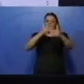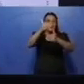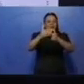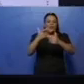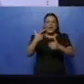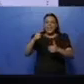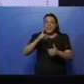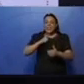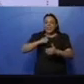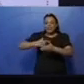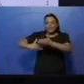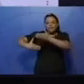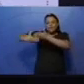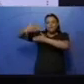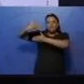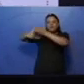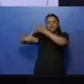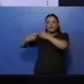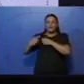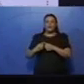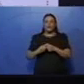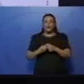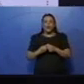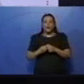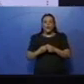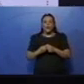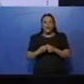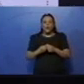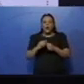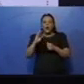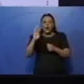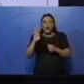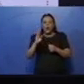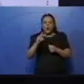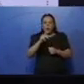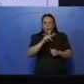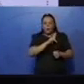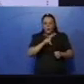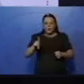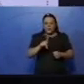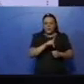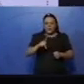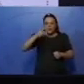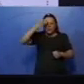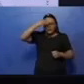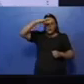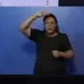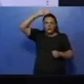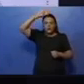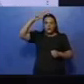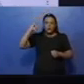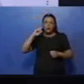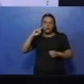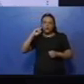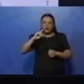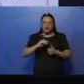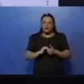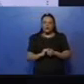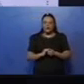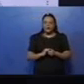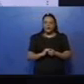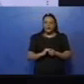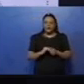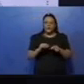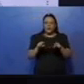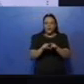retrocesso com a eleição de Donald Trump, dos Estados Unidos, segundo o maior poluidor, e o anúncio da retirada do